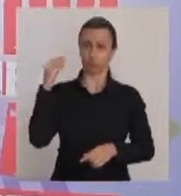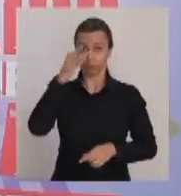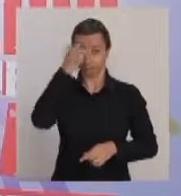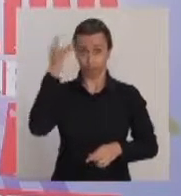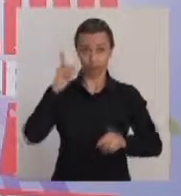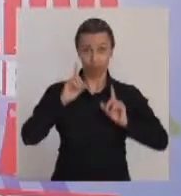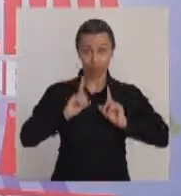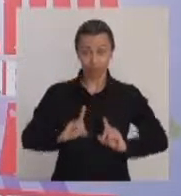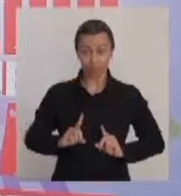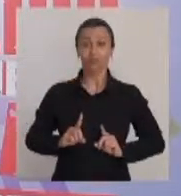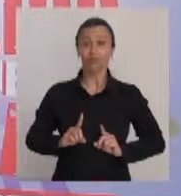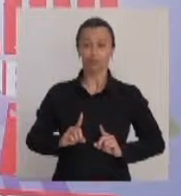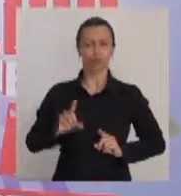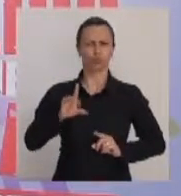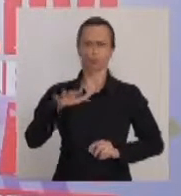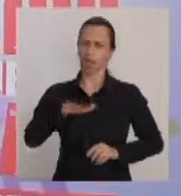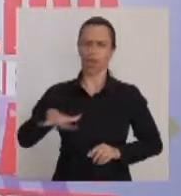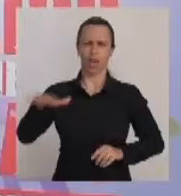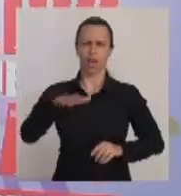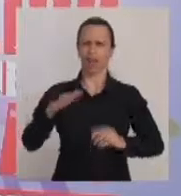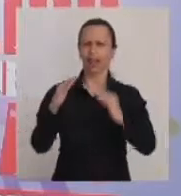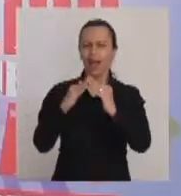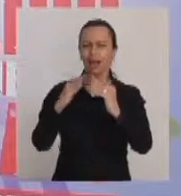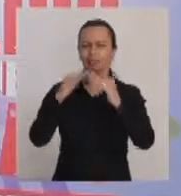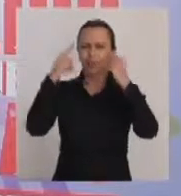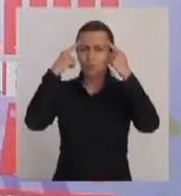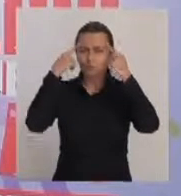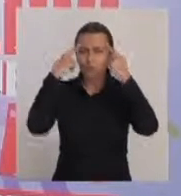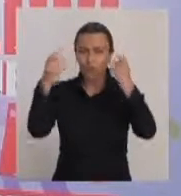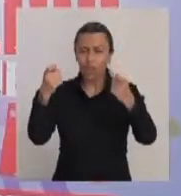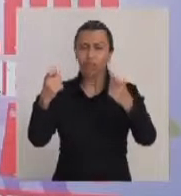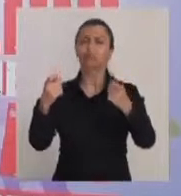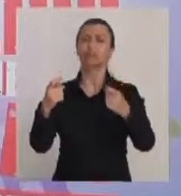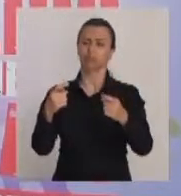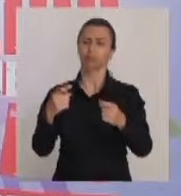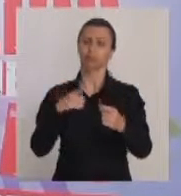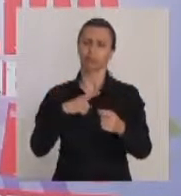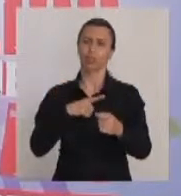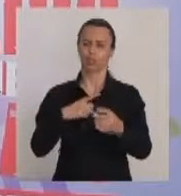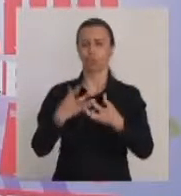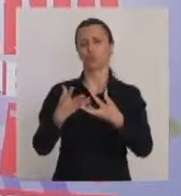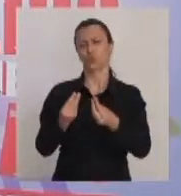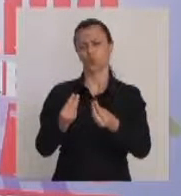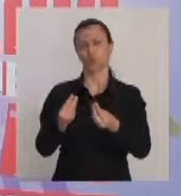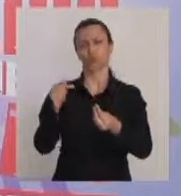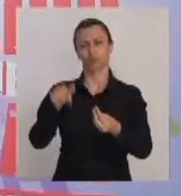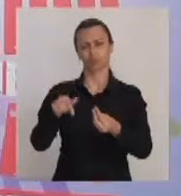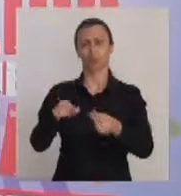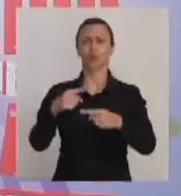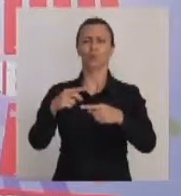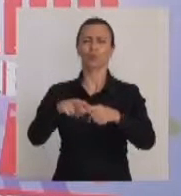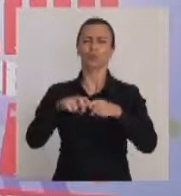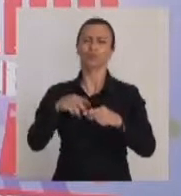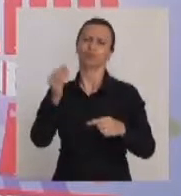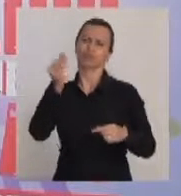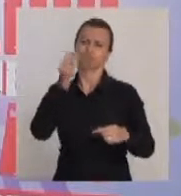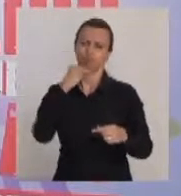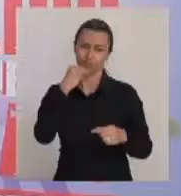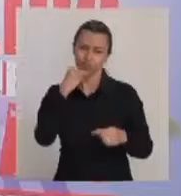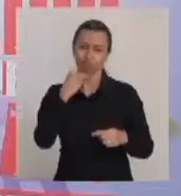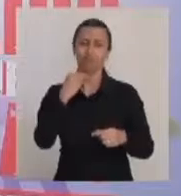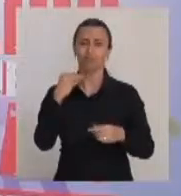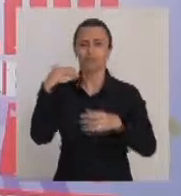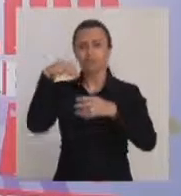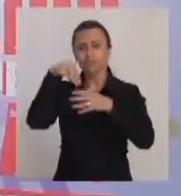deficiência, né, não só no âmbito da violência doméstica, que ocorre muito, né, até por conta